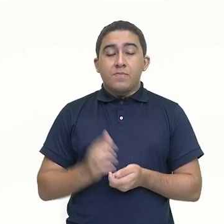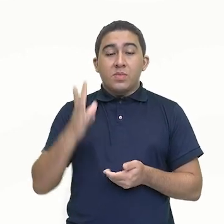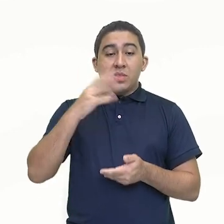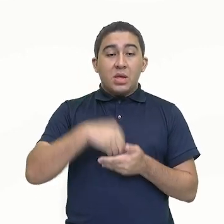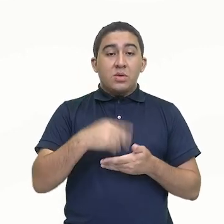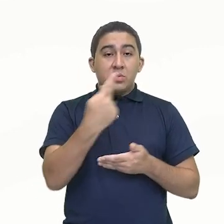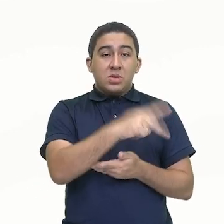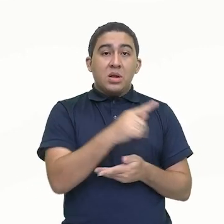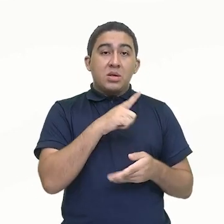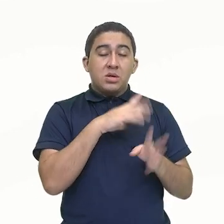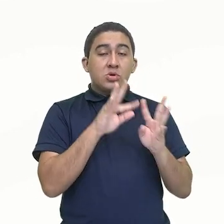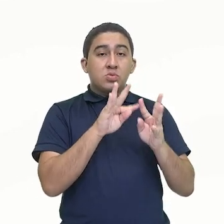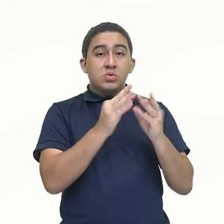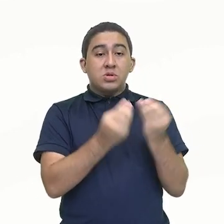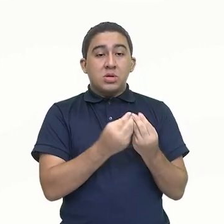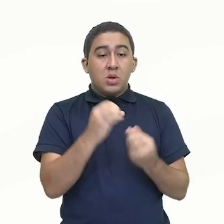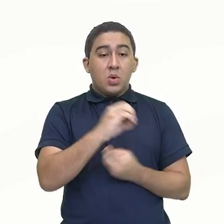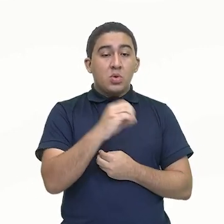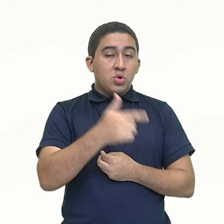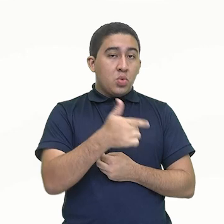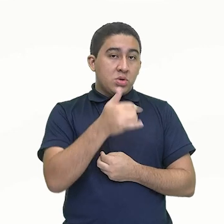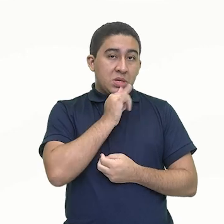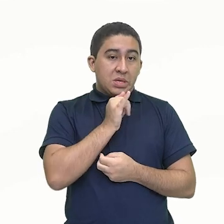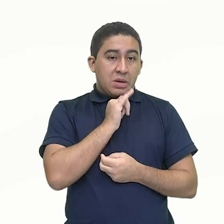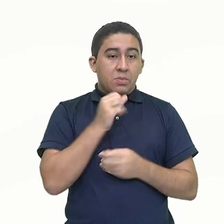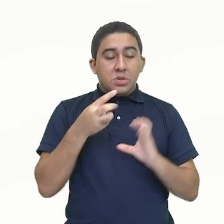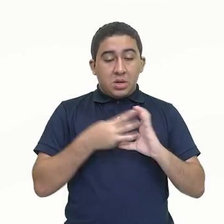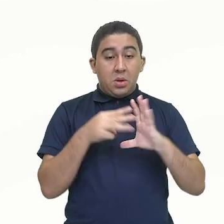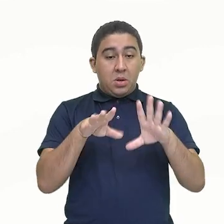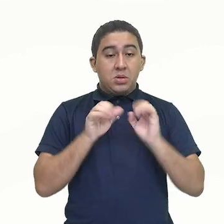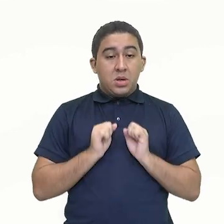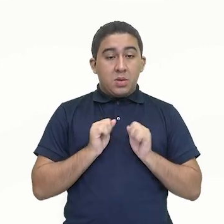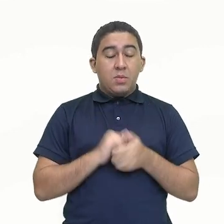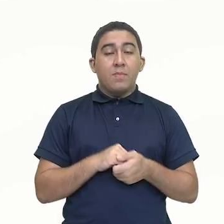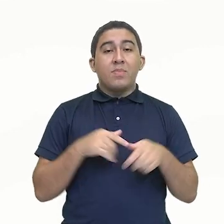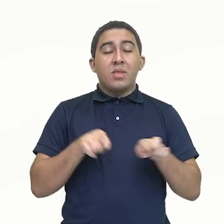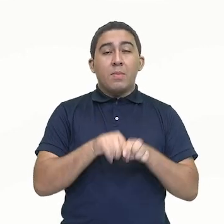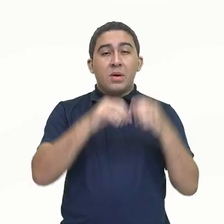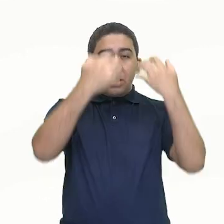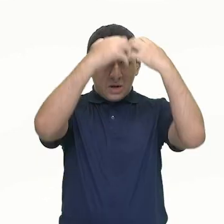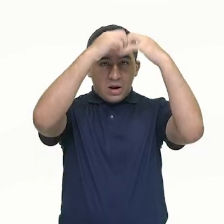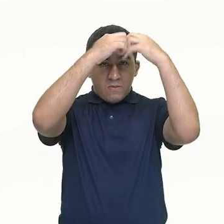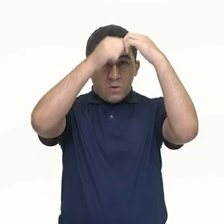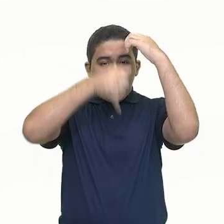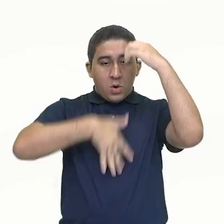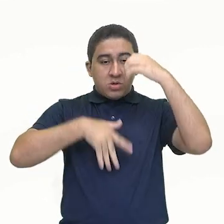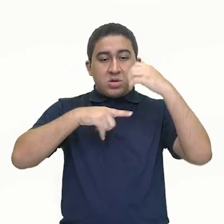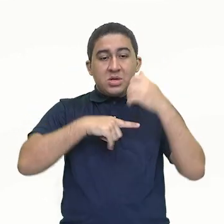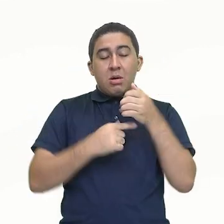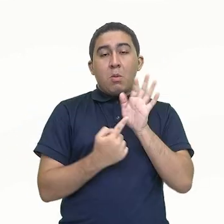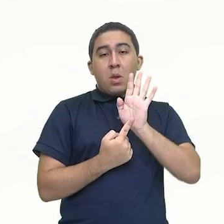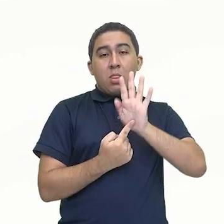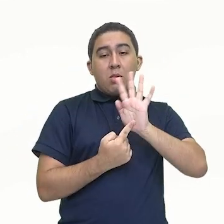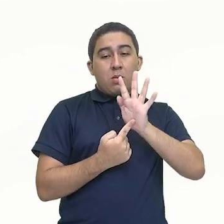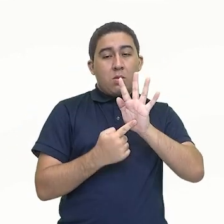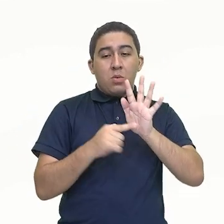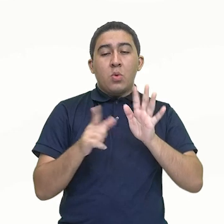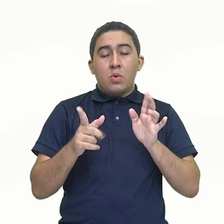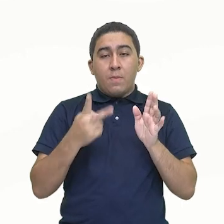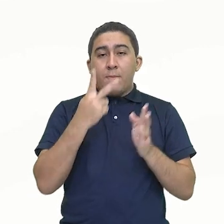substâncias como oxigênio para as células. Por exemplo, olha que a célula nervosa já tem essa forma do